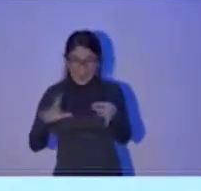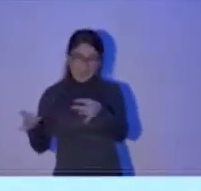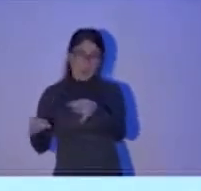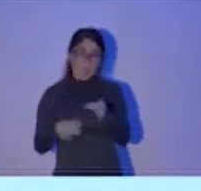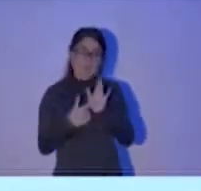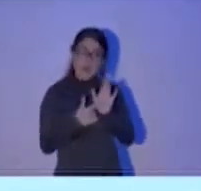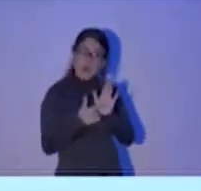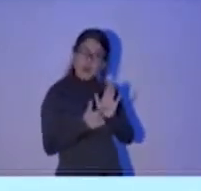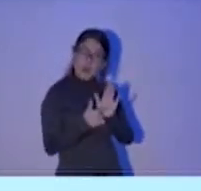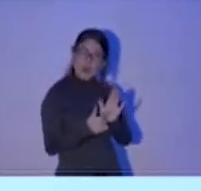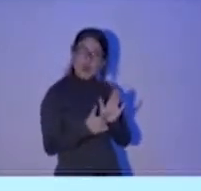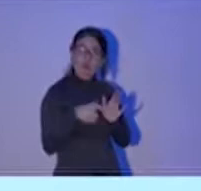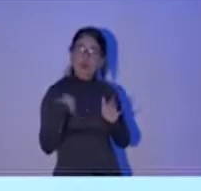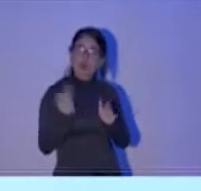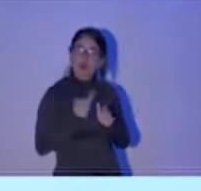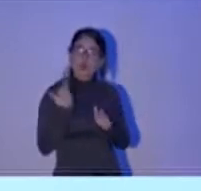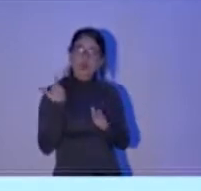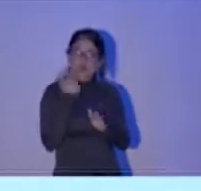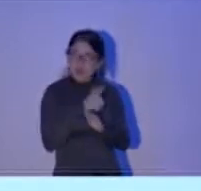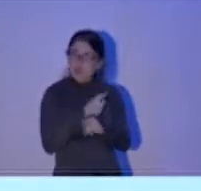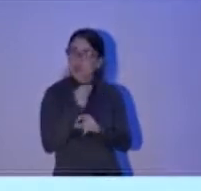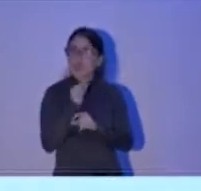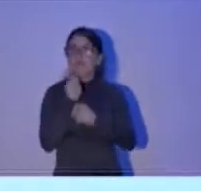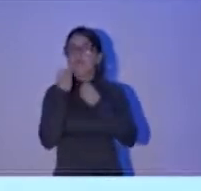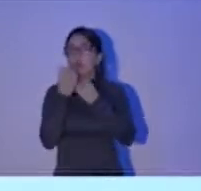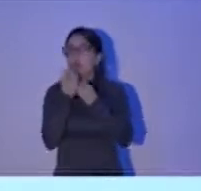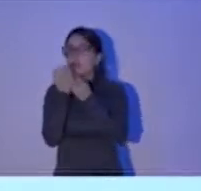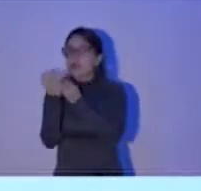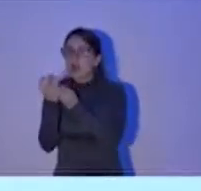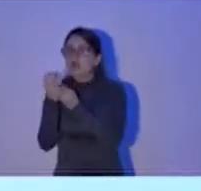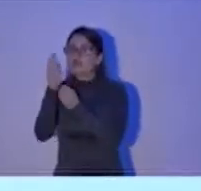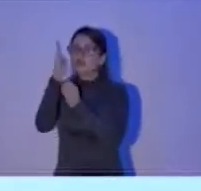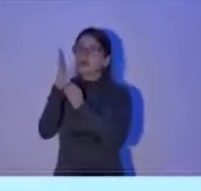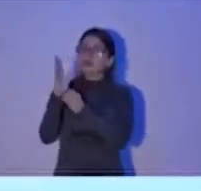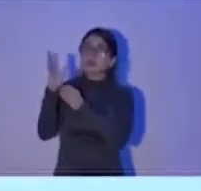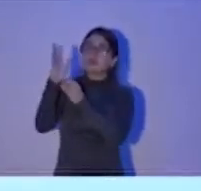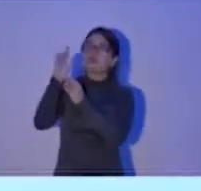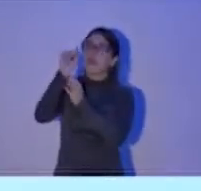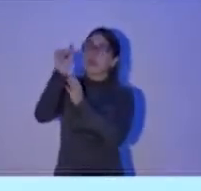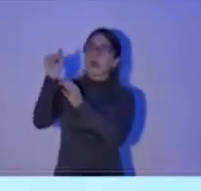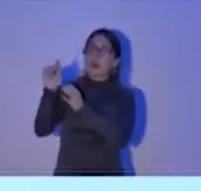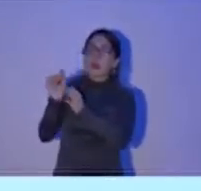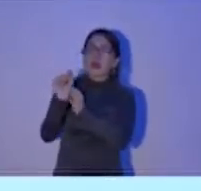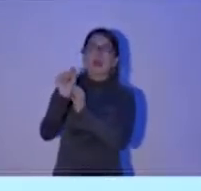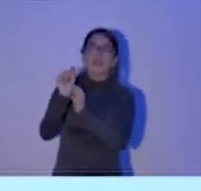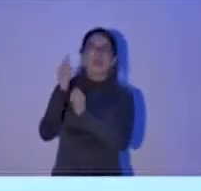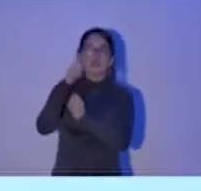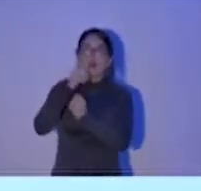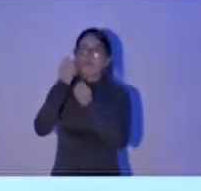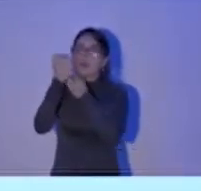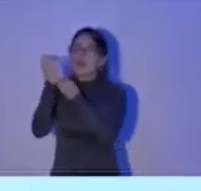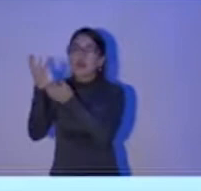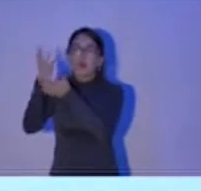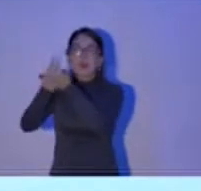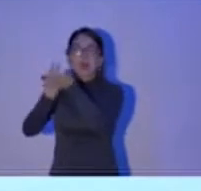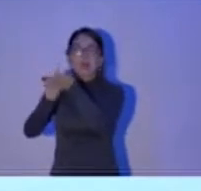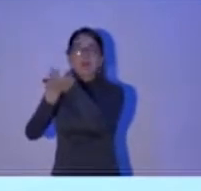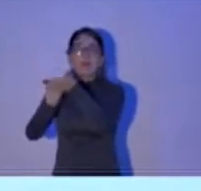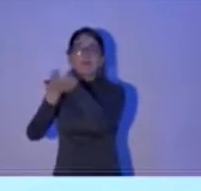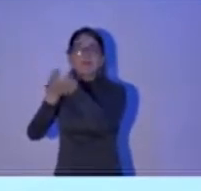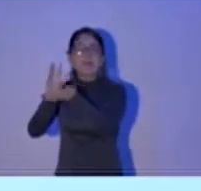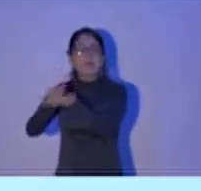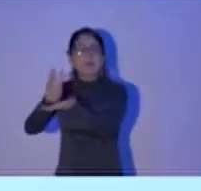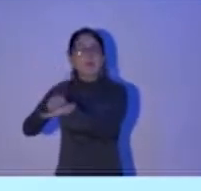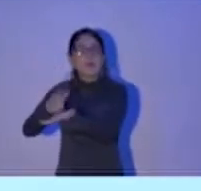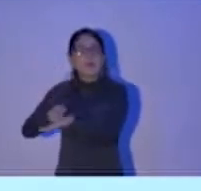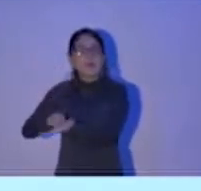conseguimos colher de informações dos diferentes lugares, das diferentes redes, dos diferentes movimentos